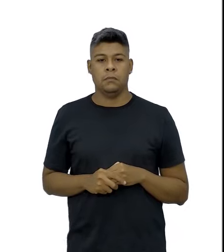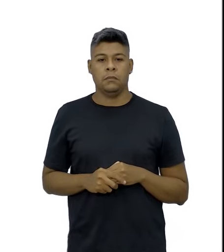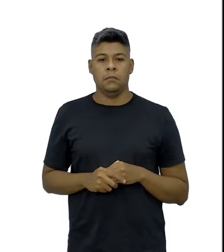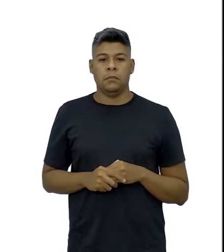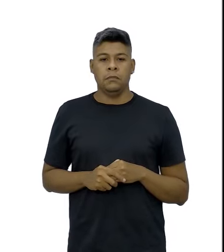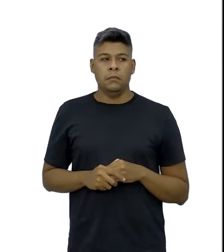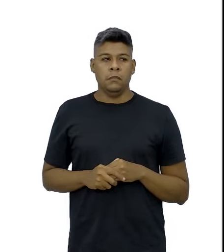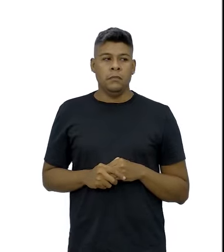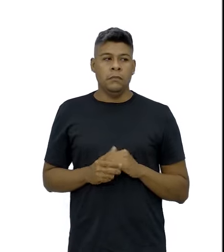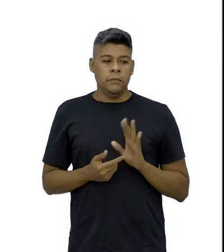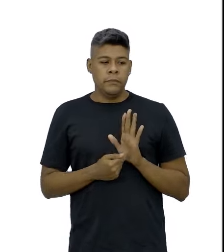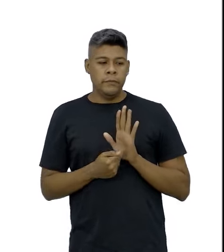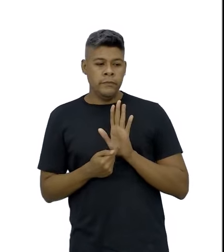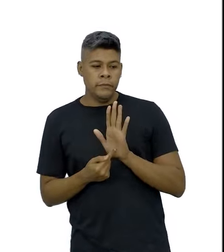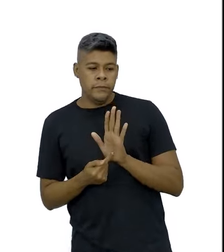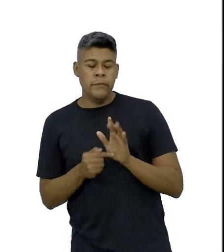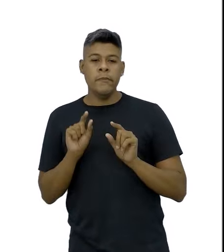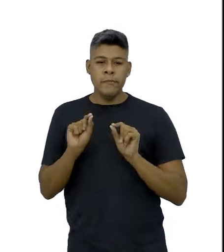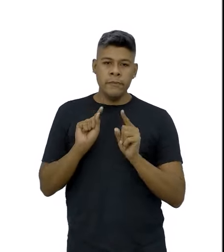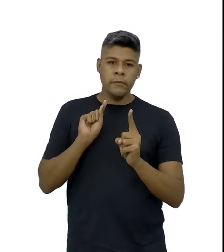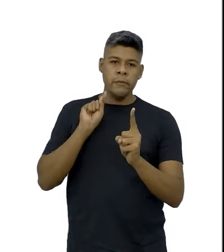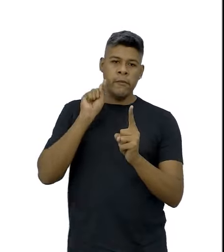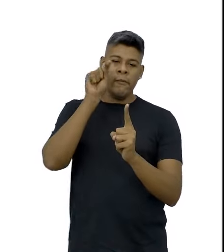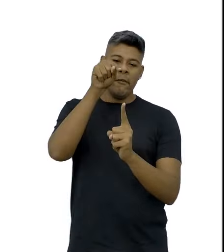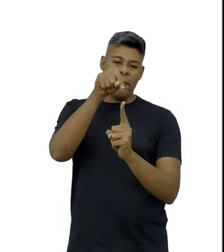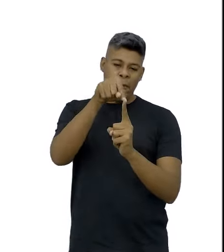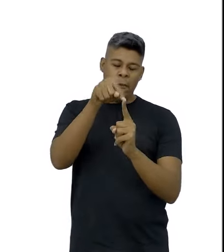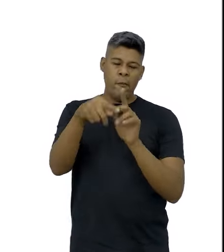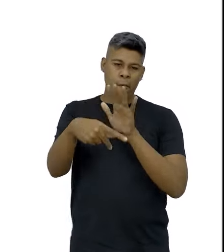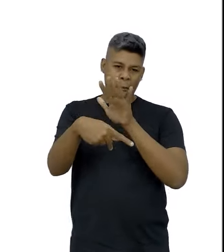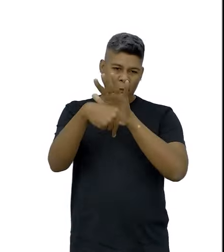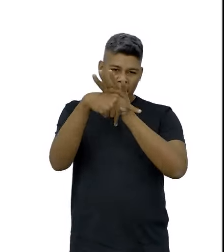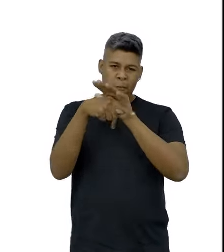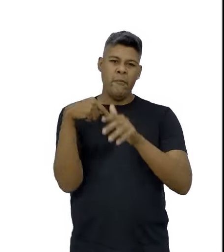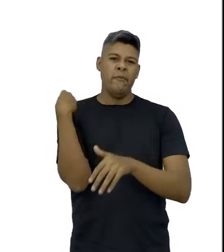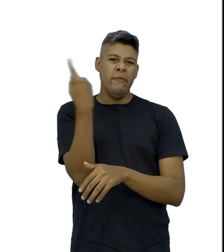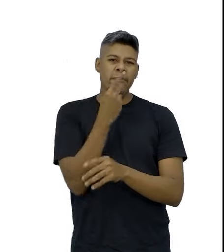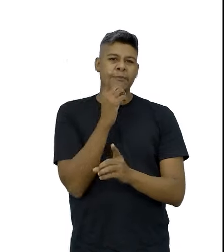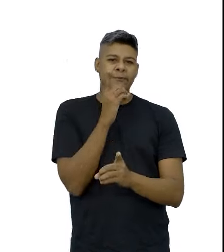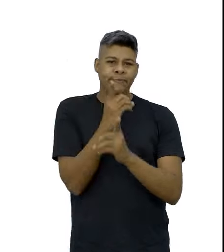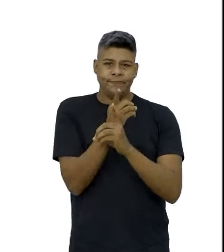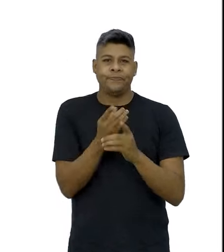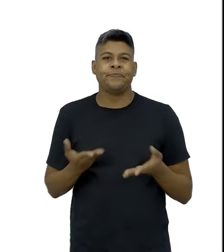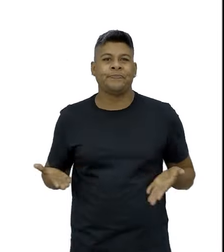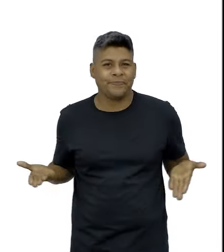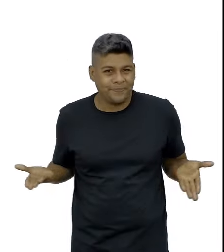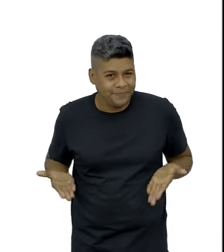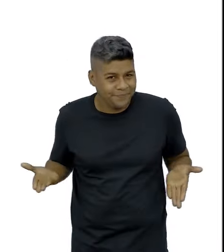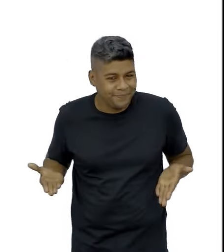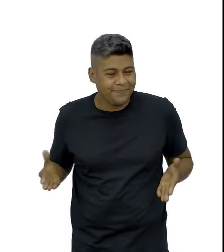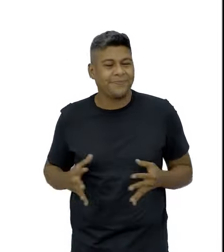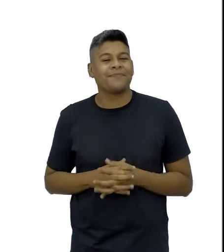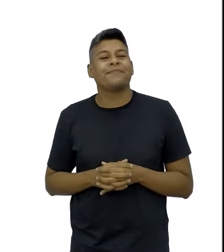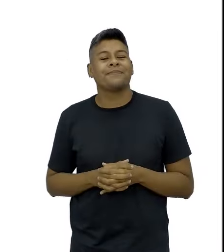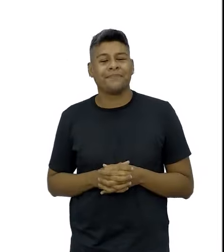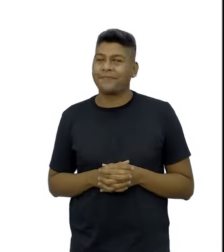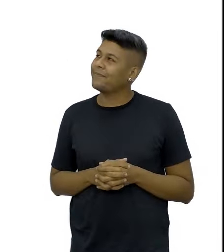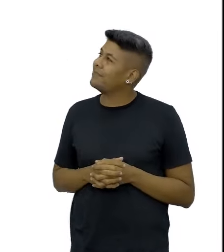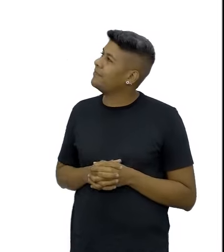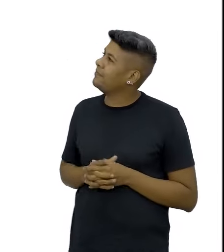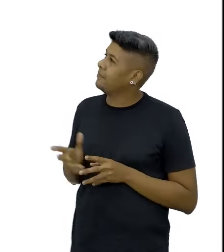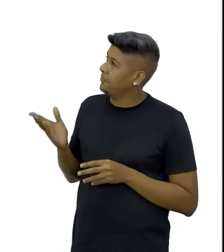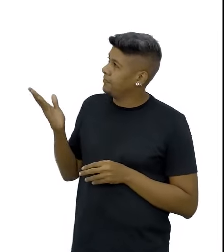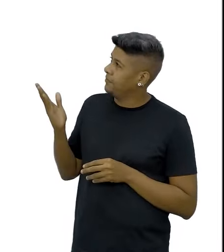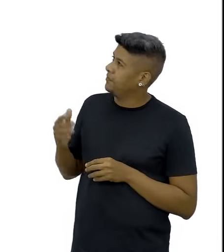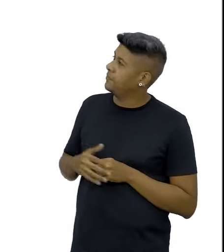Vou compartilhar com vocês os objetivos desse nosso encontro de hoje, tá? E aqui nós temos